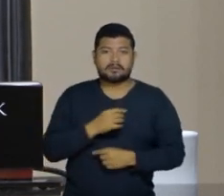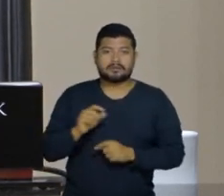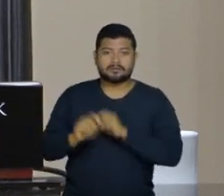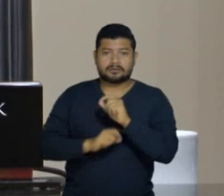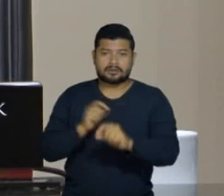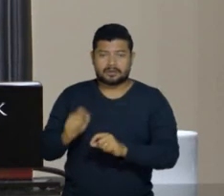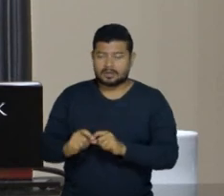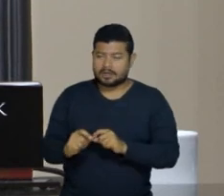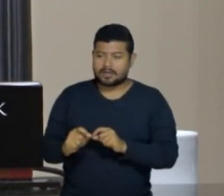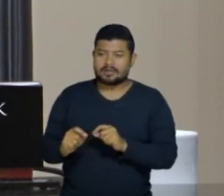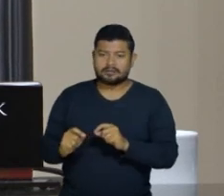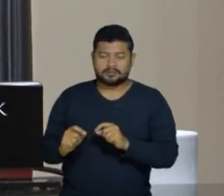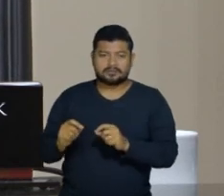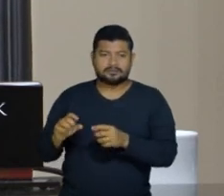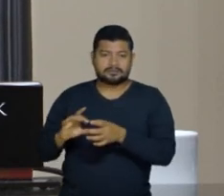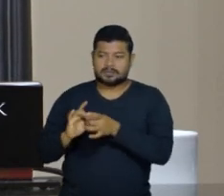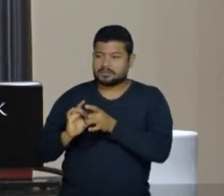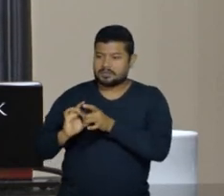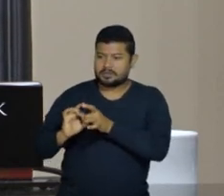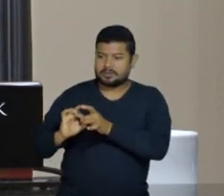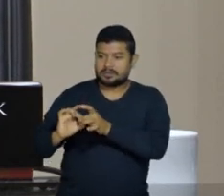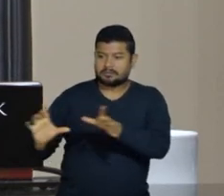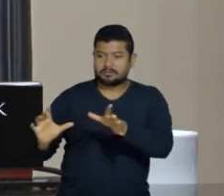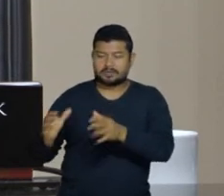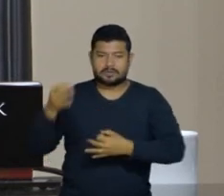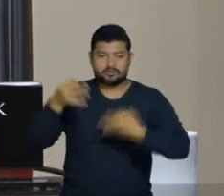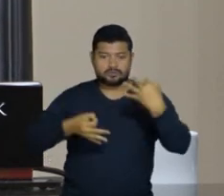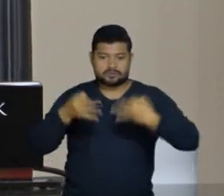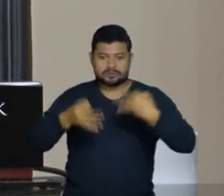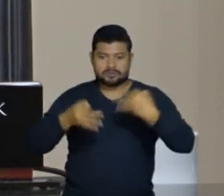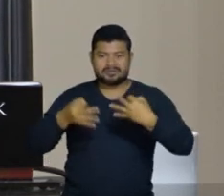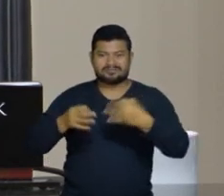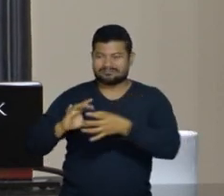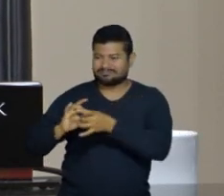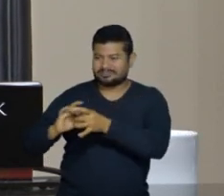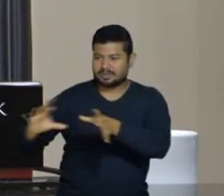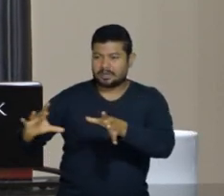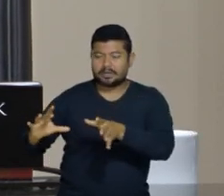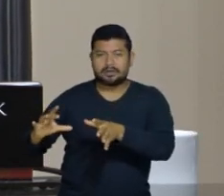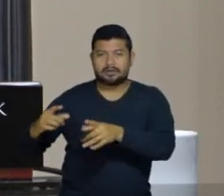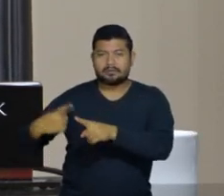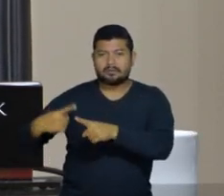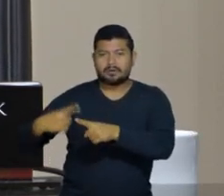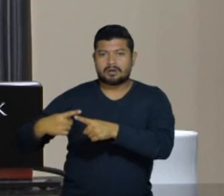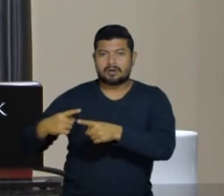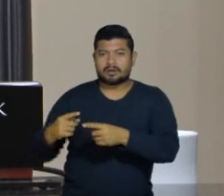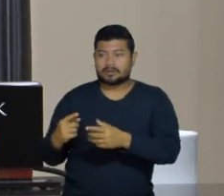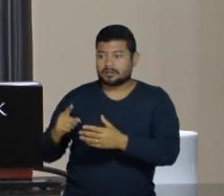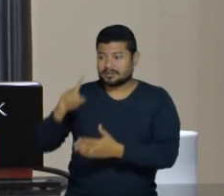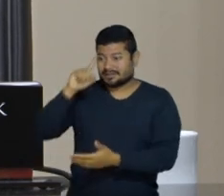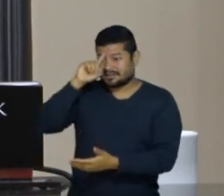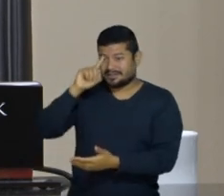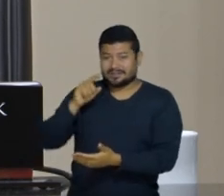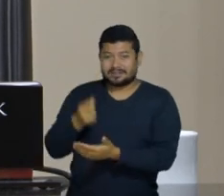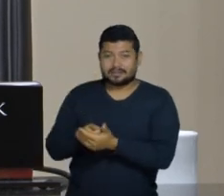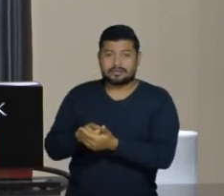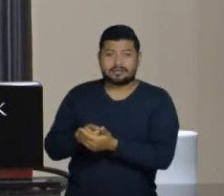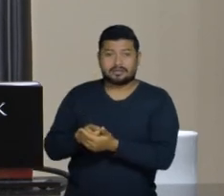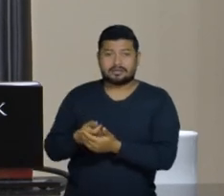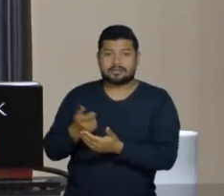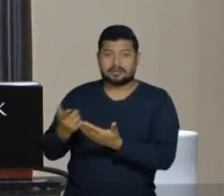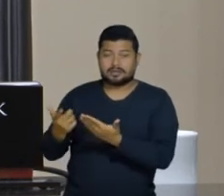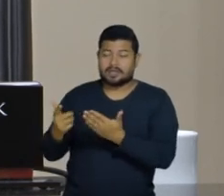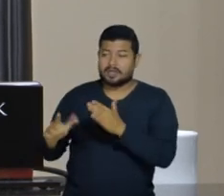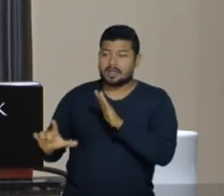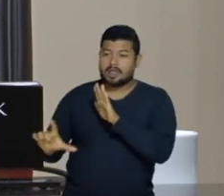quê? A audiência de custódia deveria ser para ver a legalidade